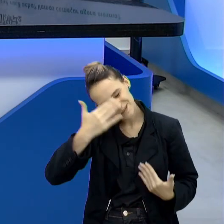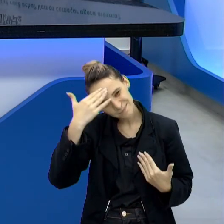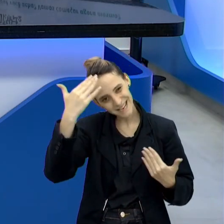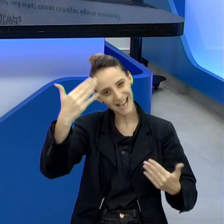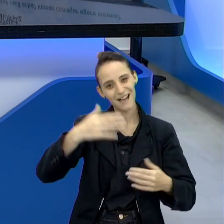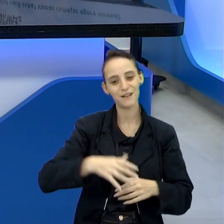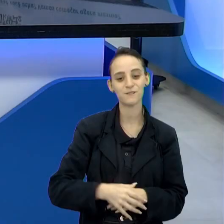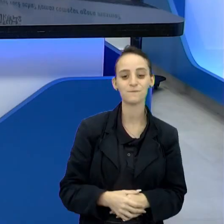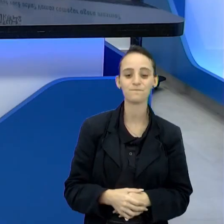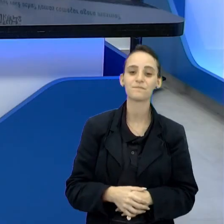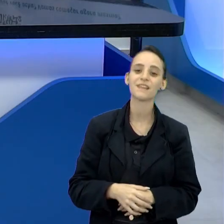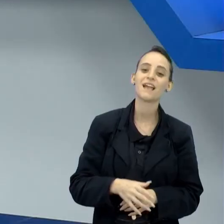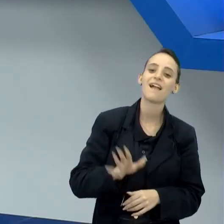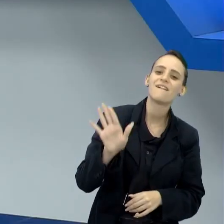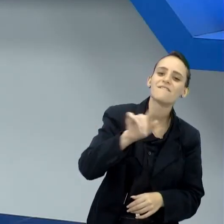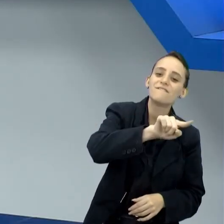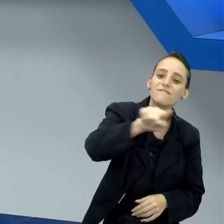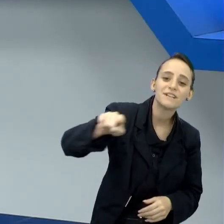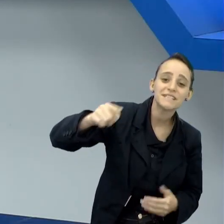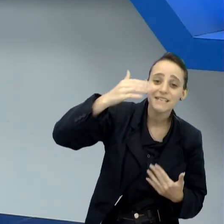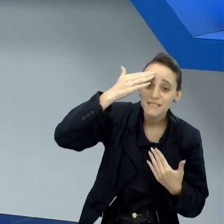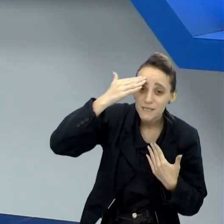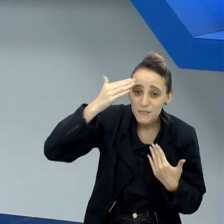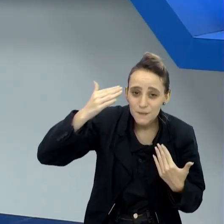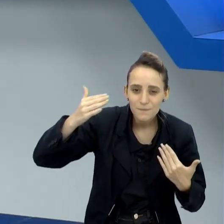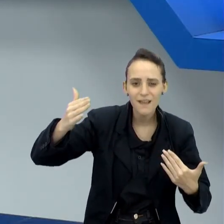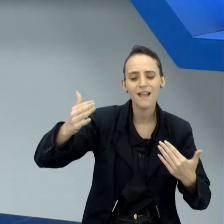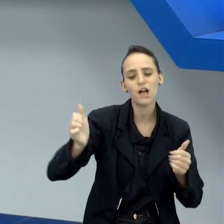rede. Queridos, muitíssimo obrigado por ficarem